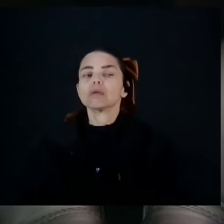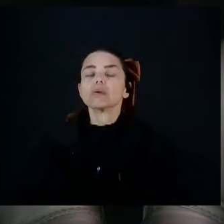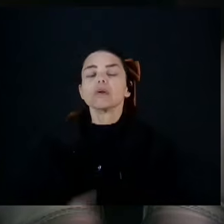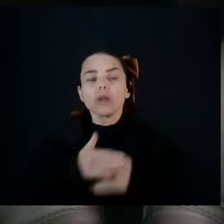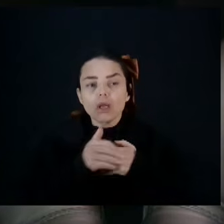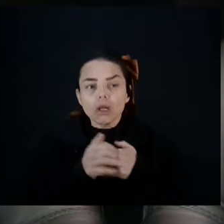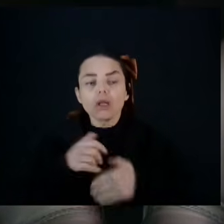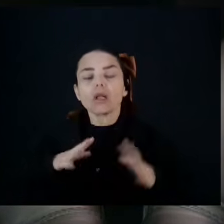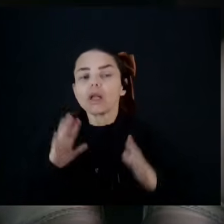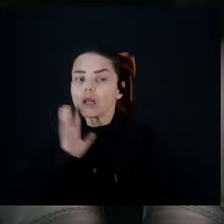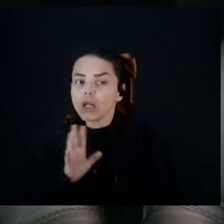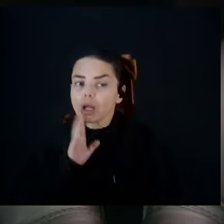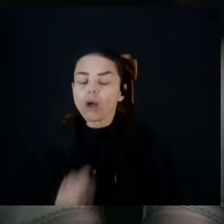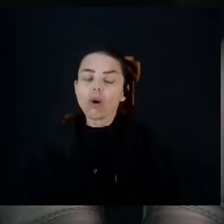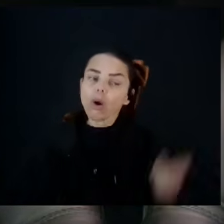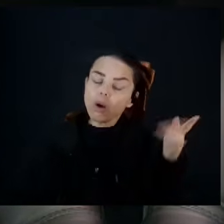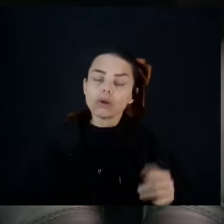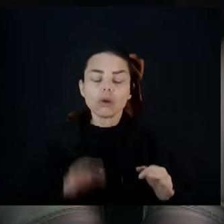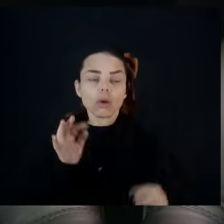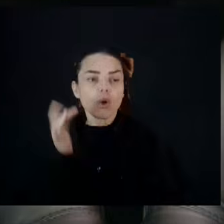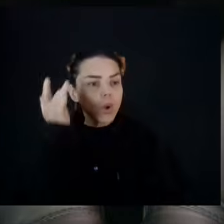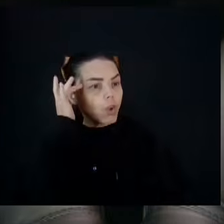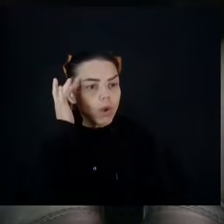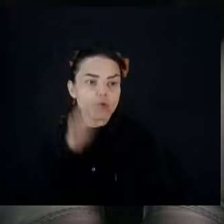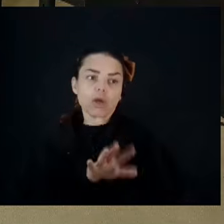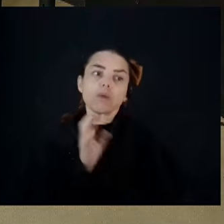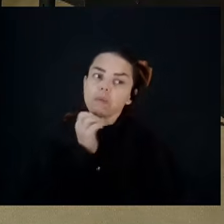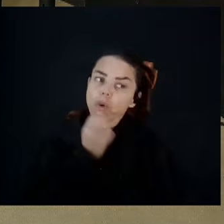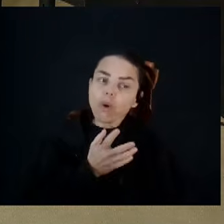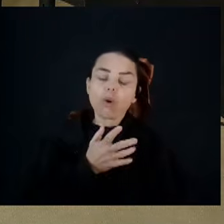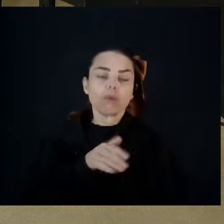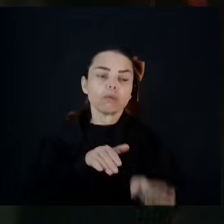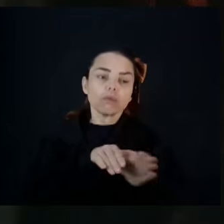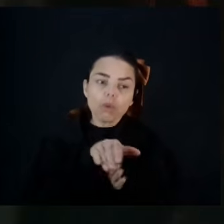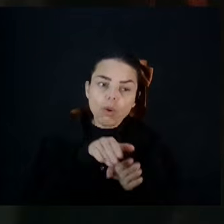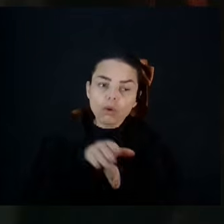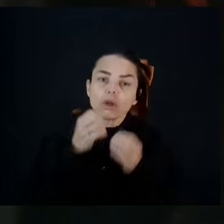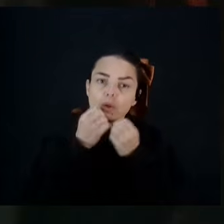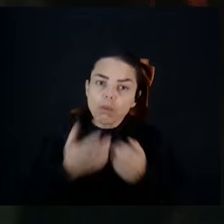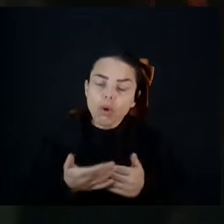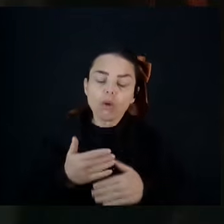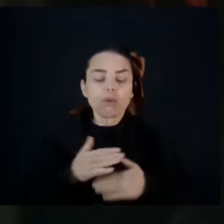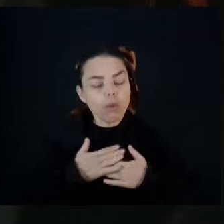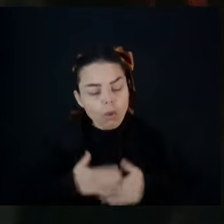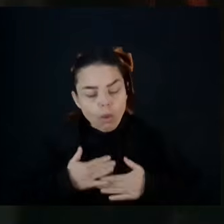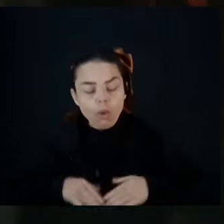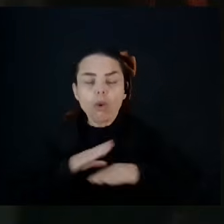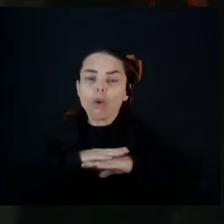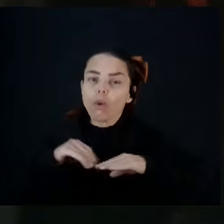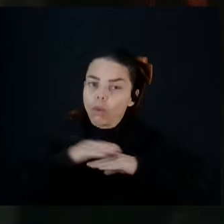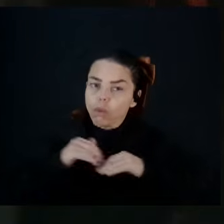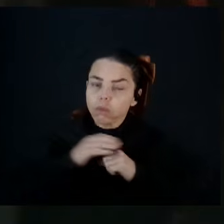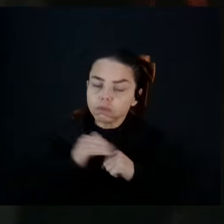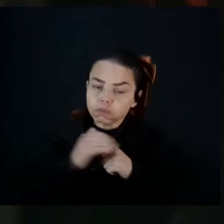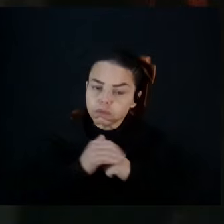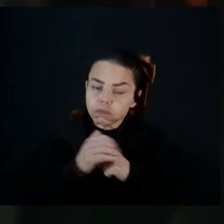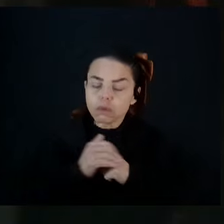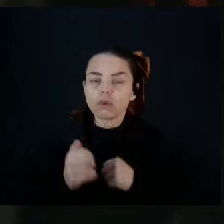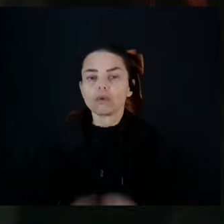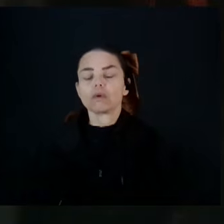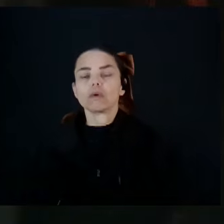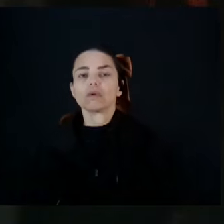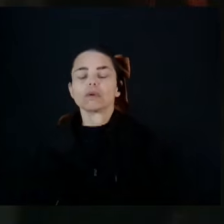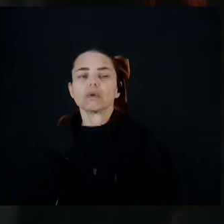Assertivo, né, assertivo. Sim. Agora, quando isso passa, né, da questão aí do comportamento mesmo, né,